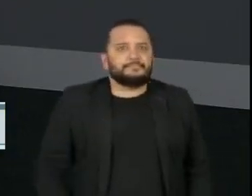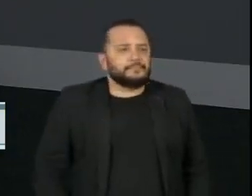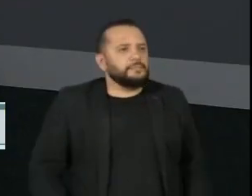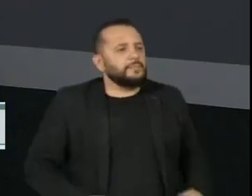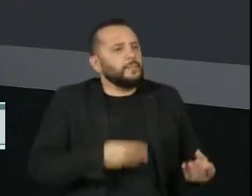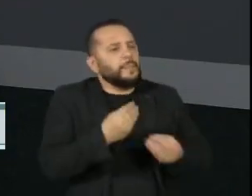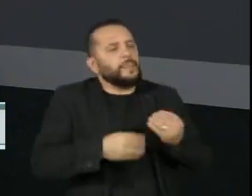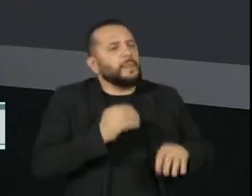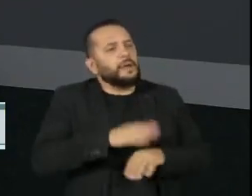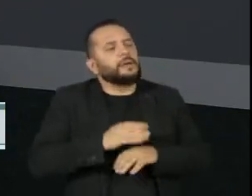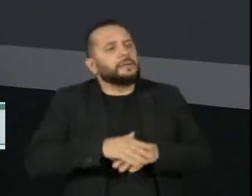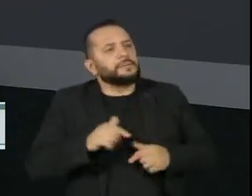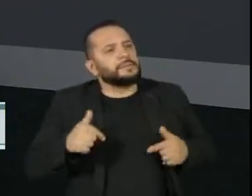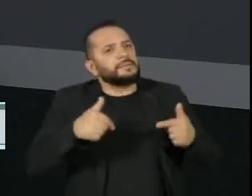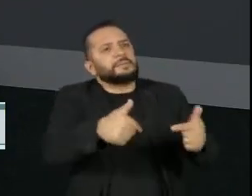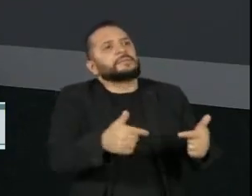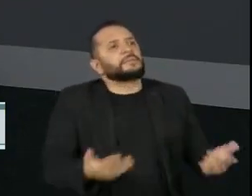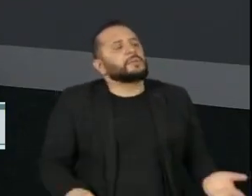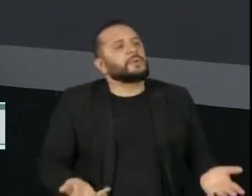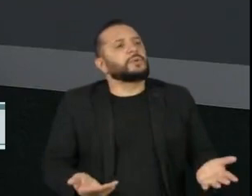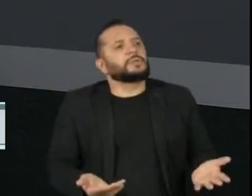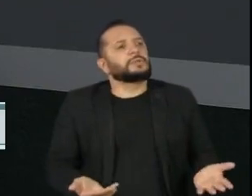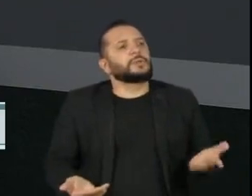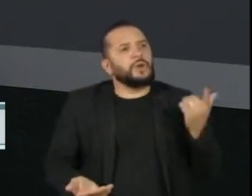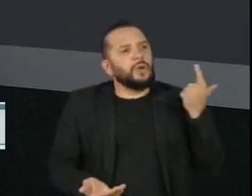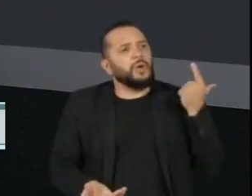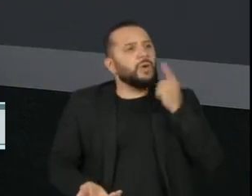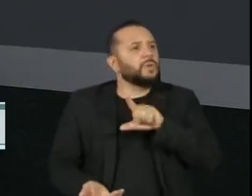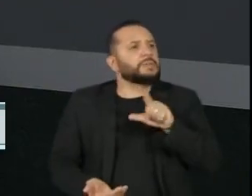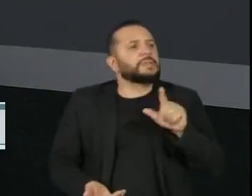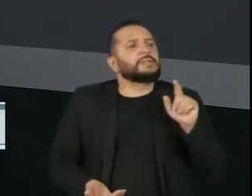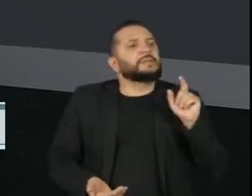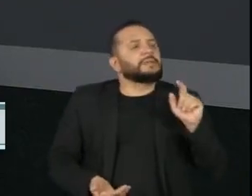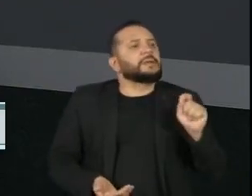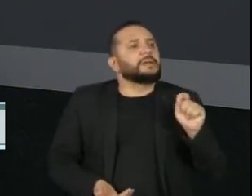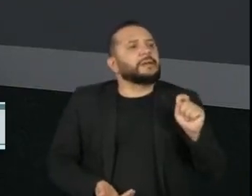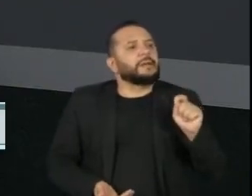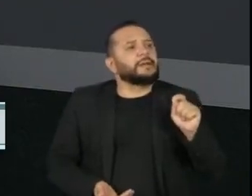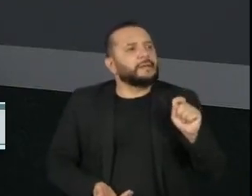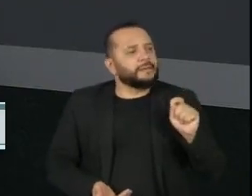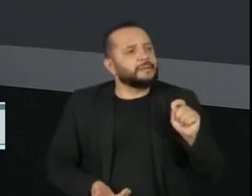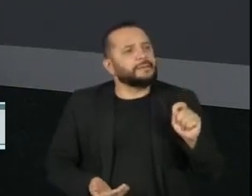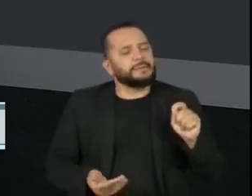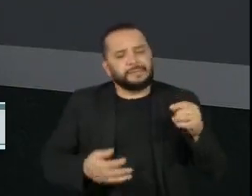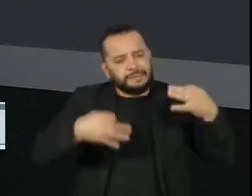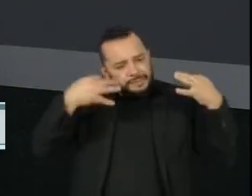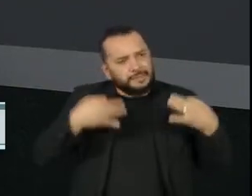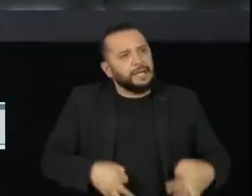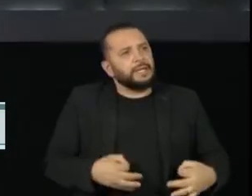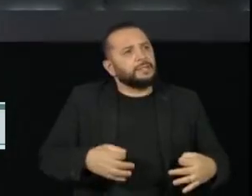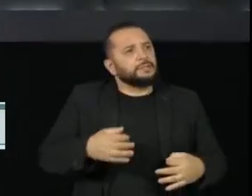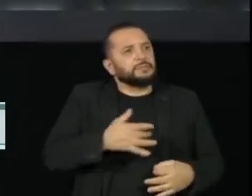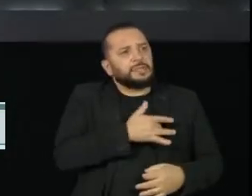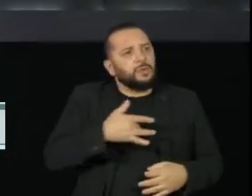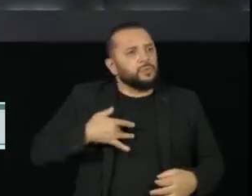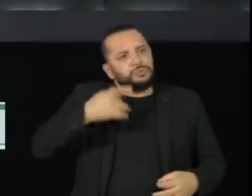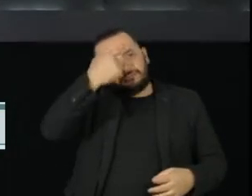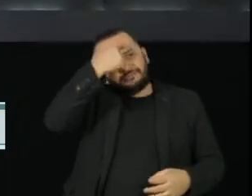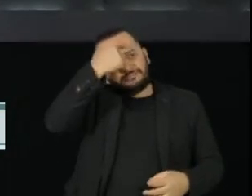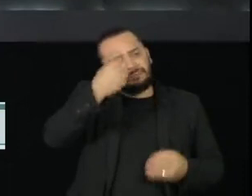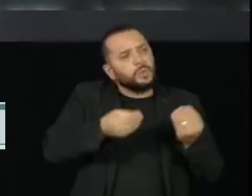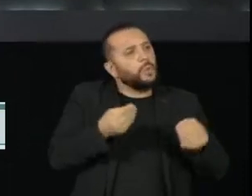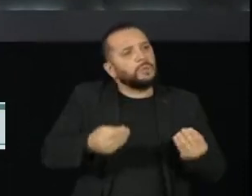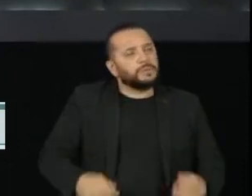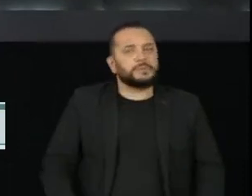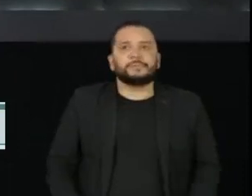são necessárias para que a gente garanta, ou pelo menos busque com mais efetividade a saúde mental? O primeiro ponto